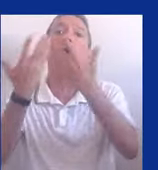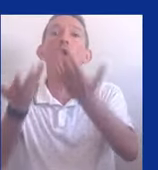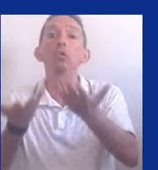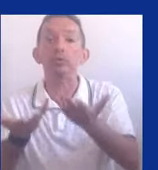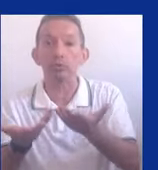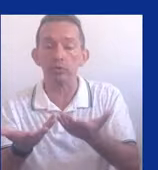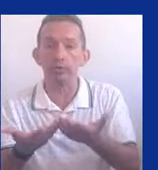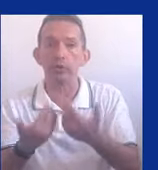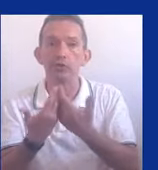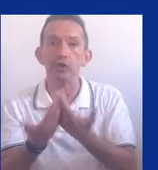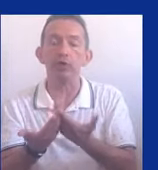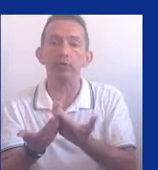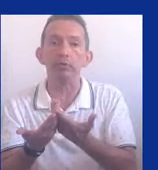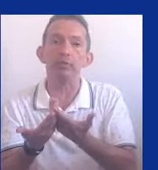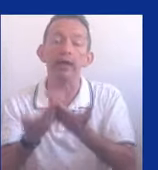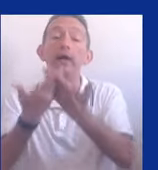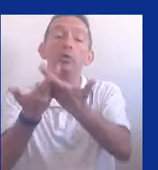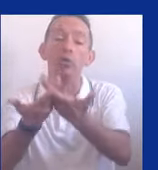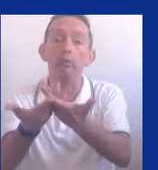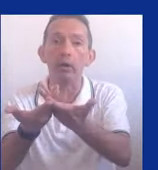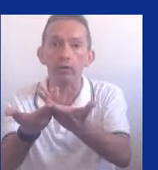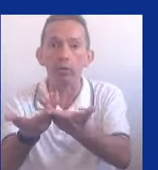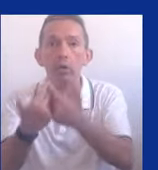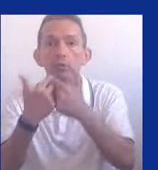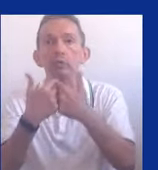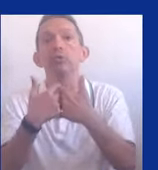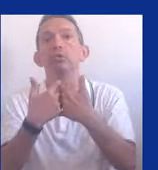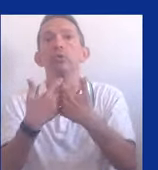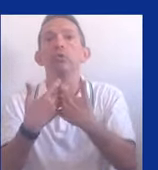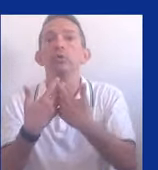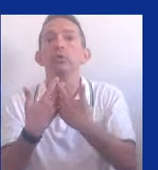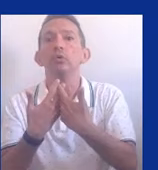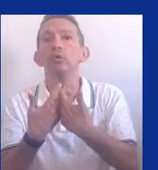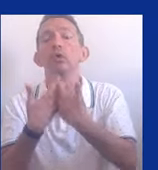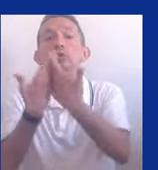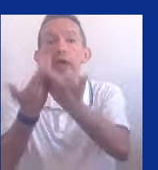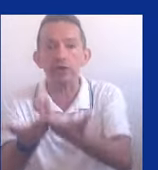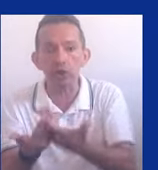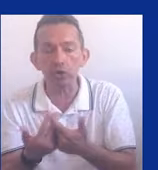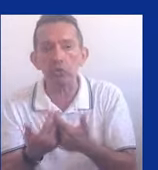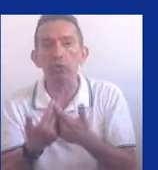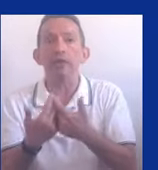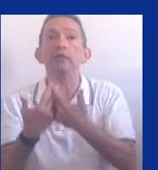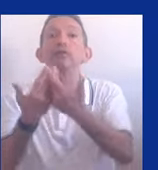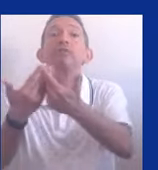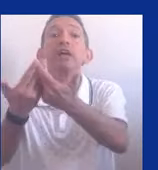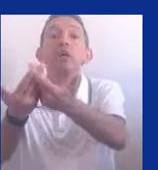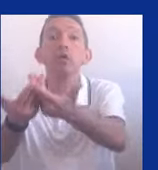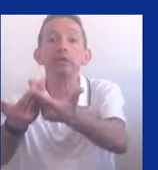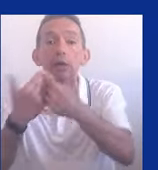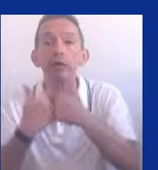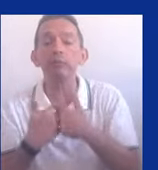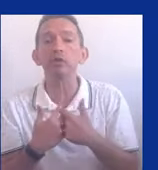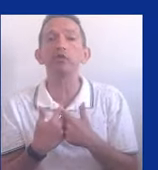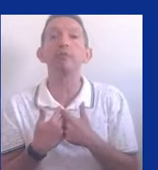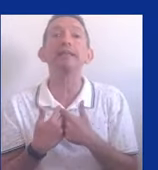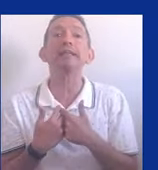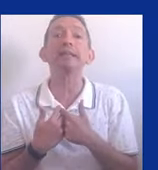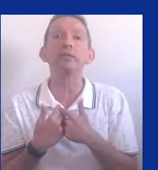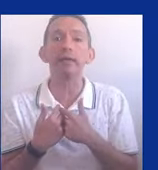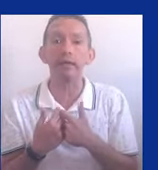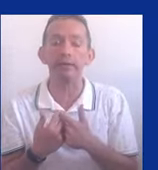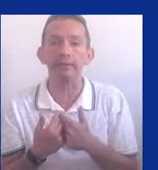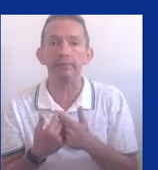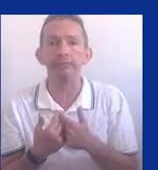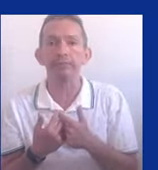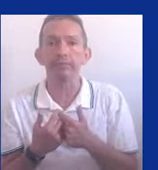tu tem um outro ribossomo, né? um outro retículo, que você vai encontrar o ribossomo